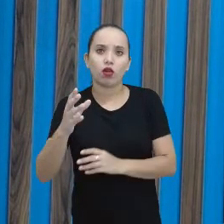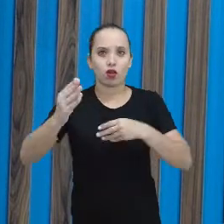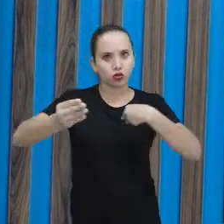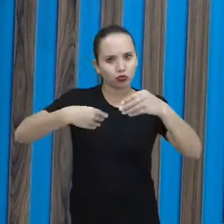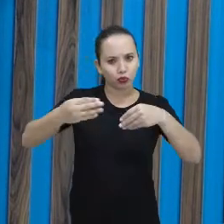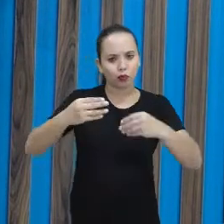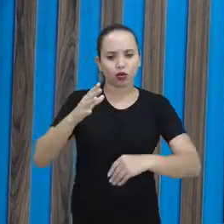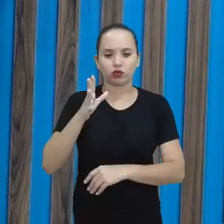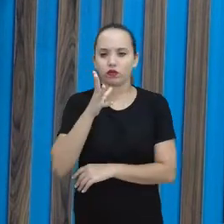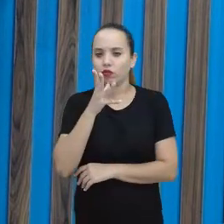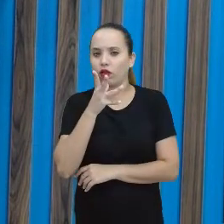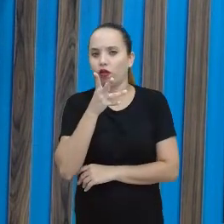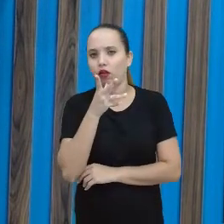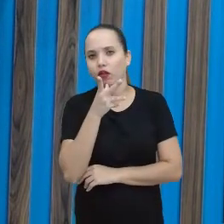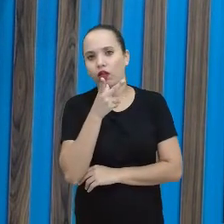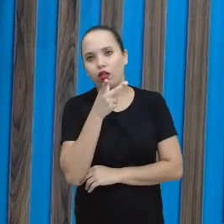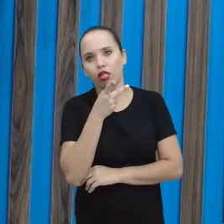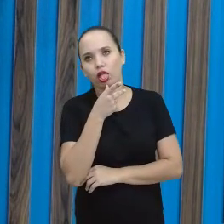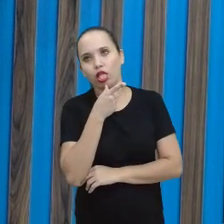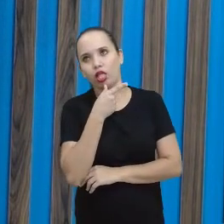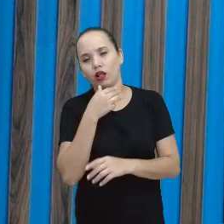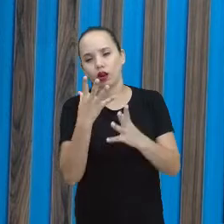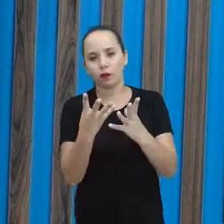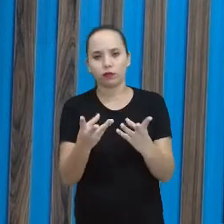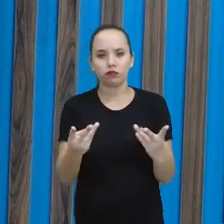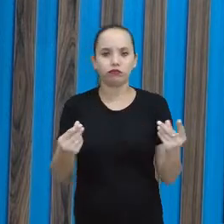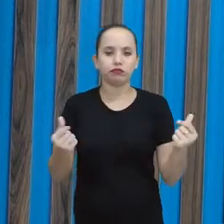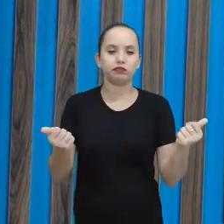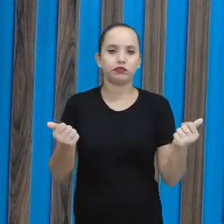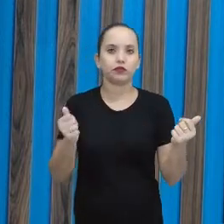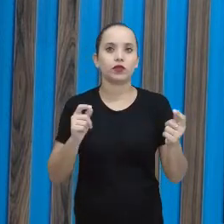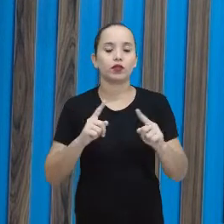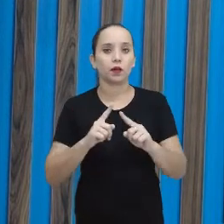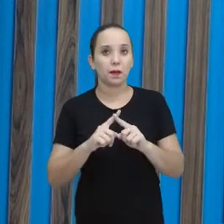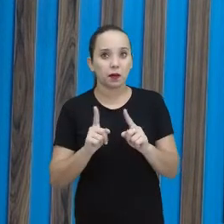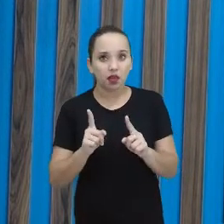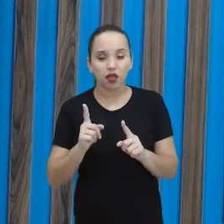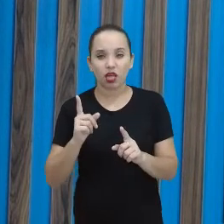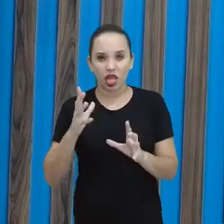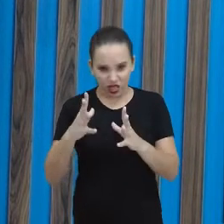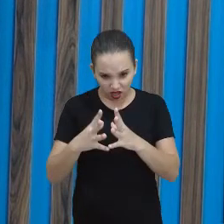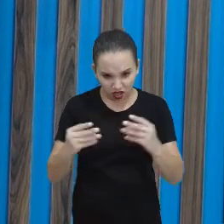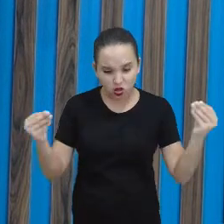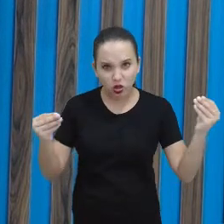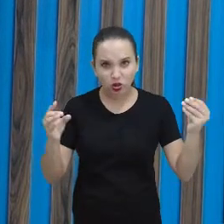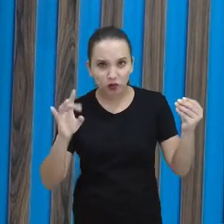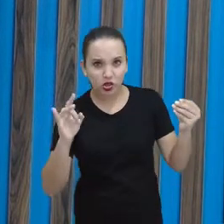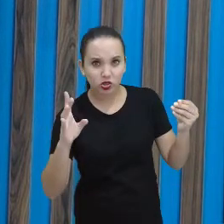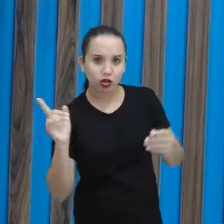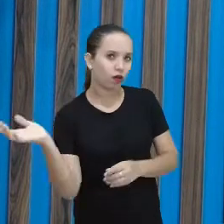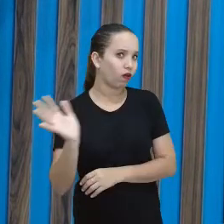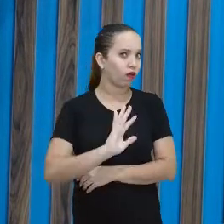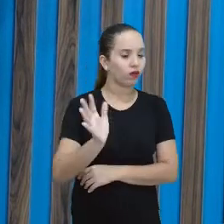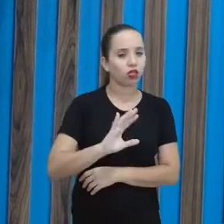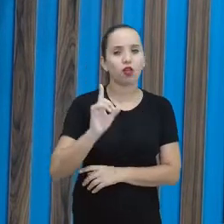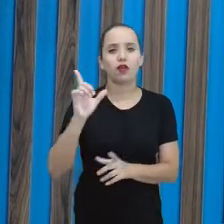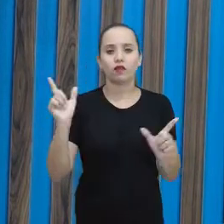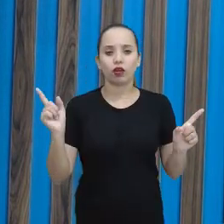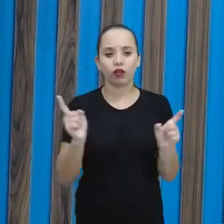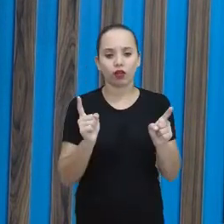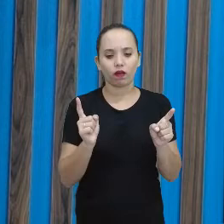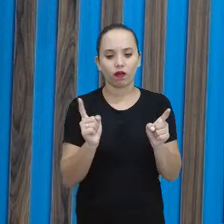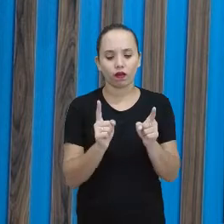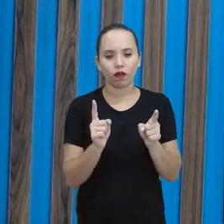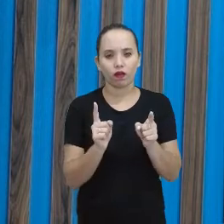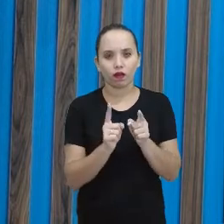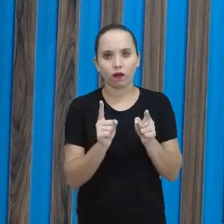demorar muitos anos aí para se degradar. E ele vai se degradando, gente, ele some? Não, ele vai virando microplástico. E